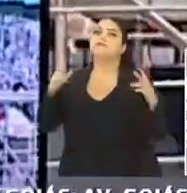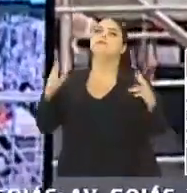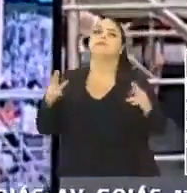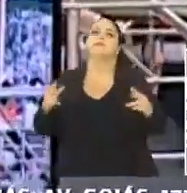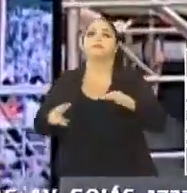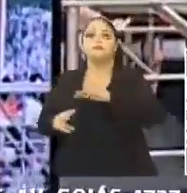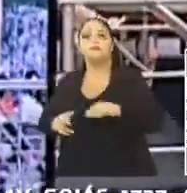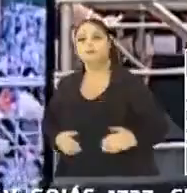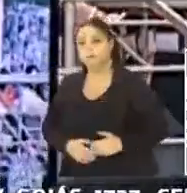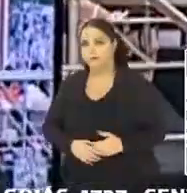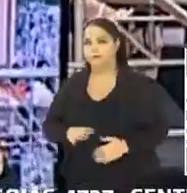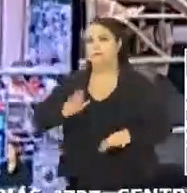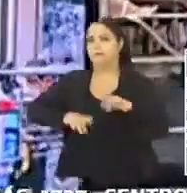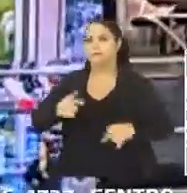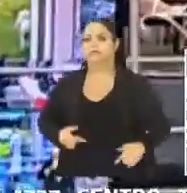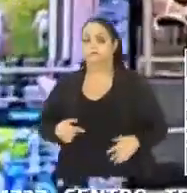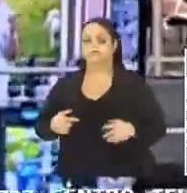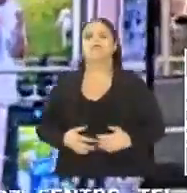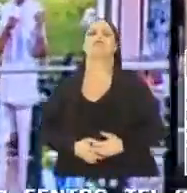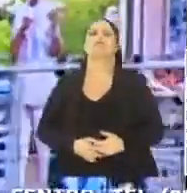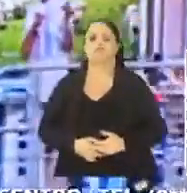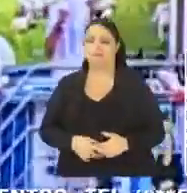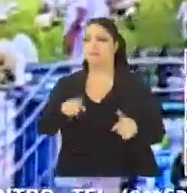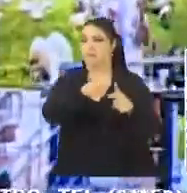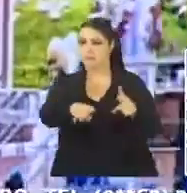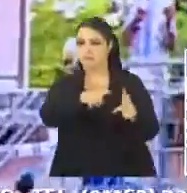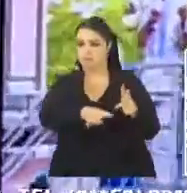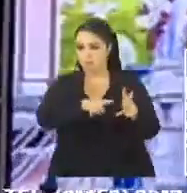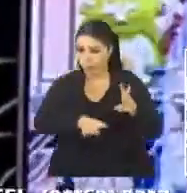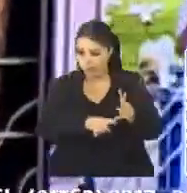Às vezes nos deparamos com situações